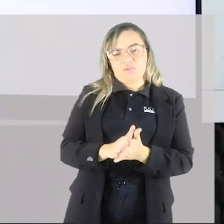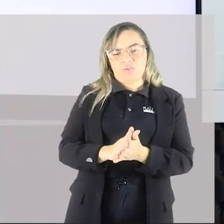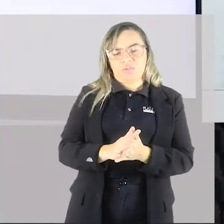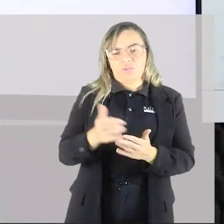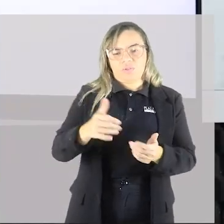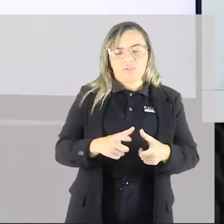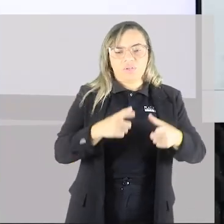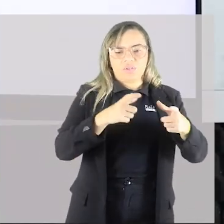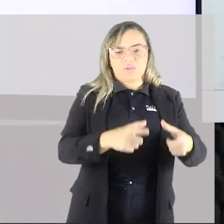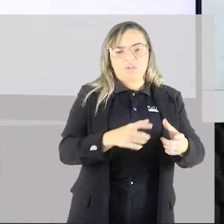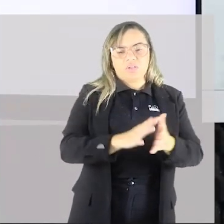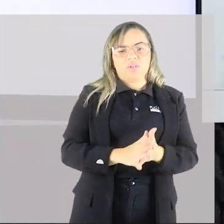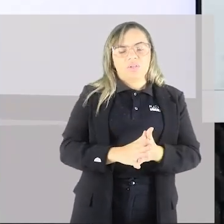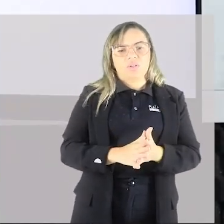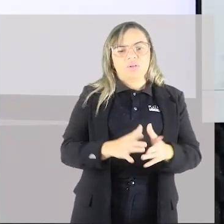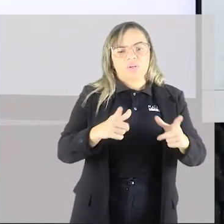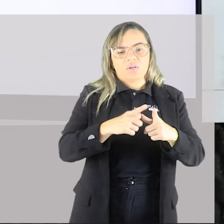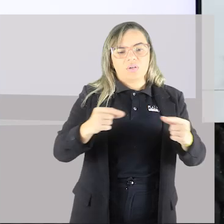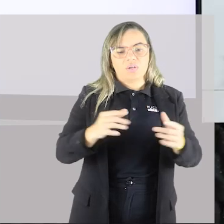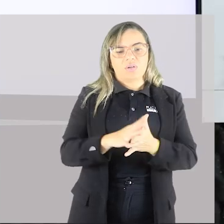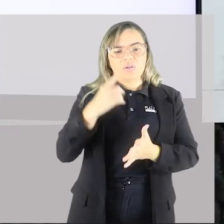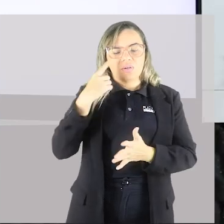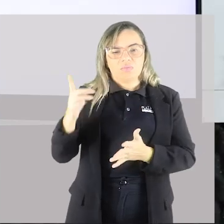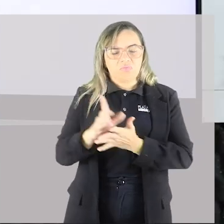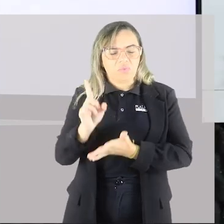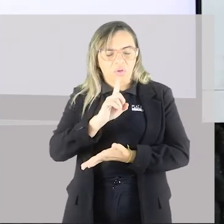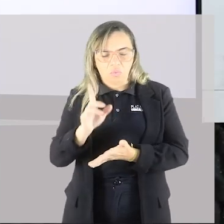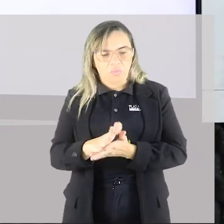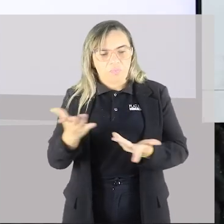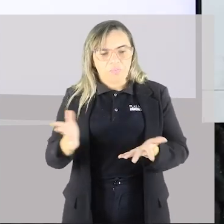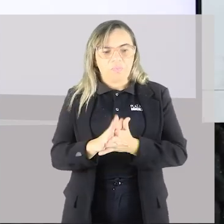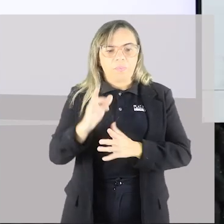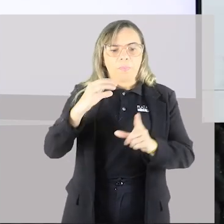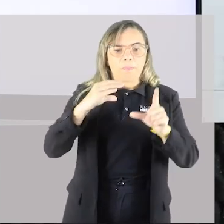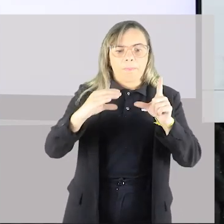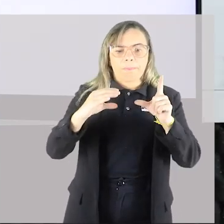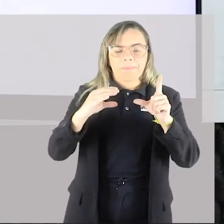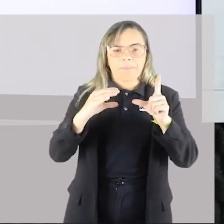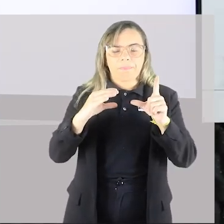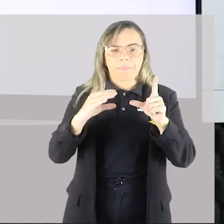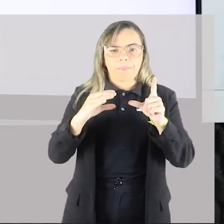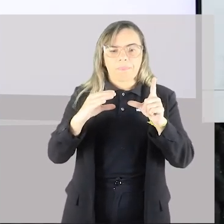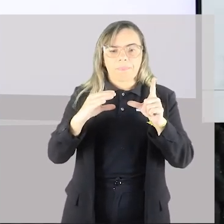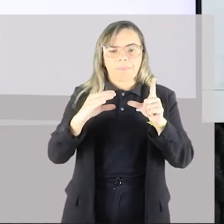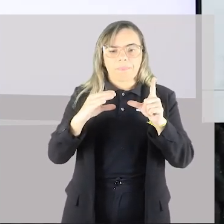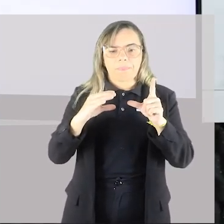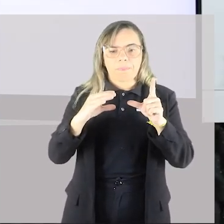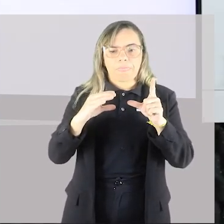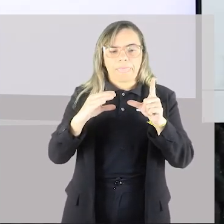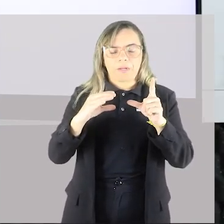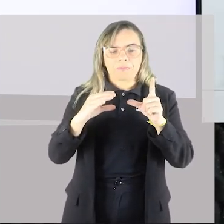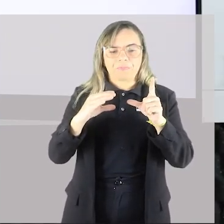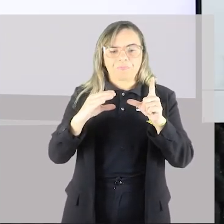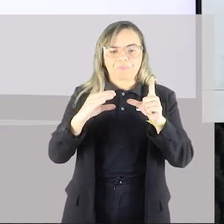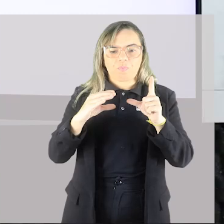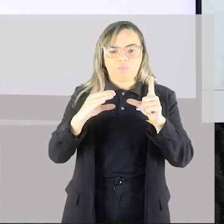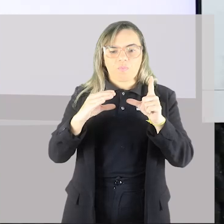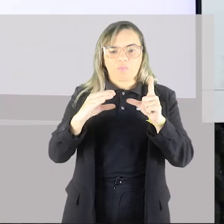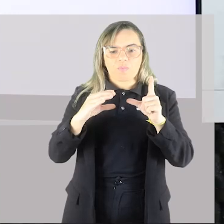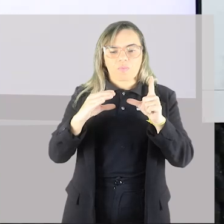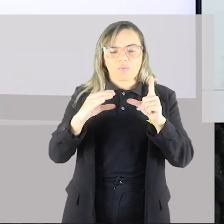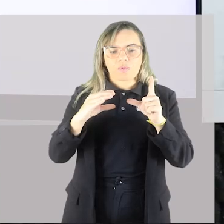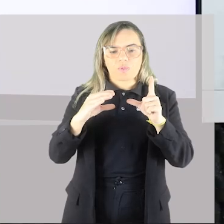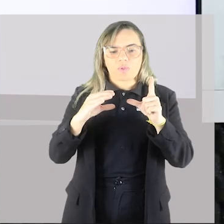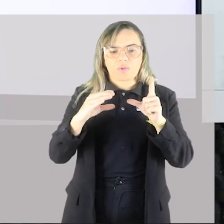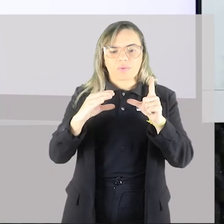indústria japonesa. O regime de trabalho permanente nas empresas industriais e de serviços ampliou-se e foram fortalecidos os